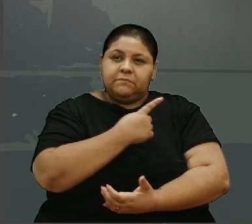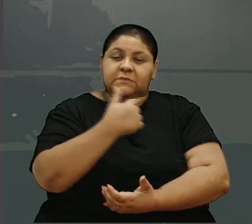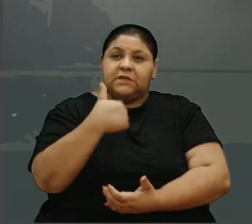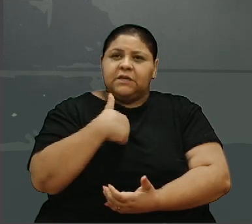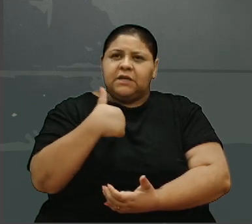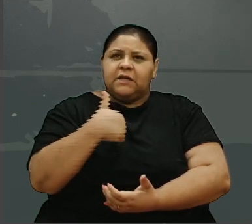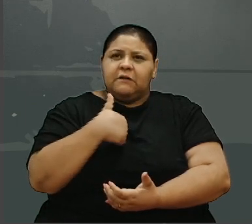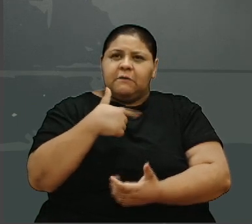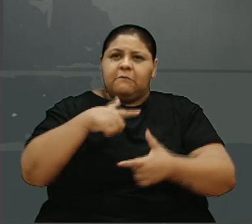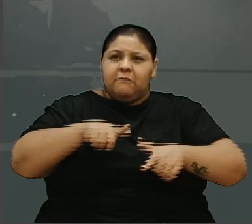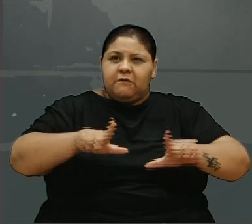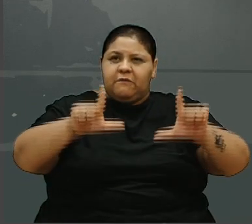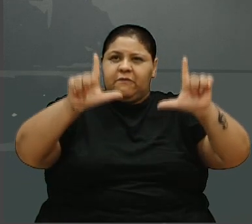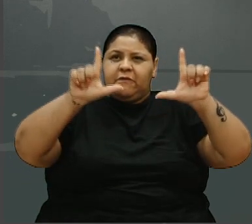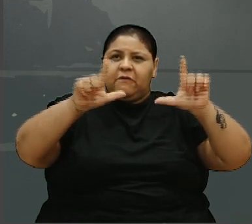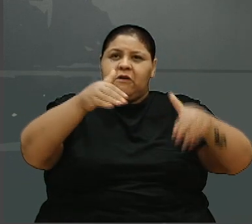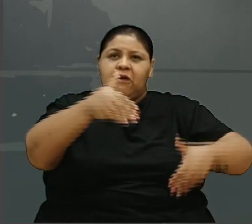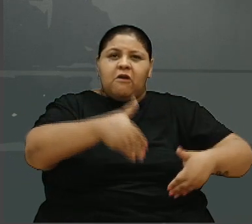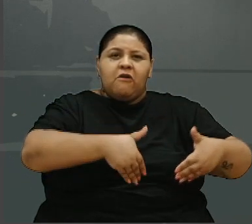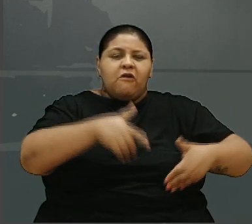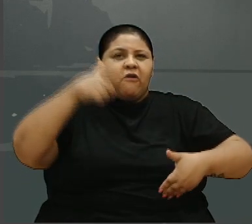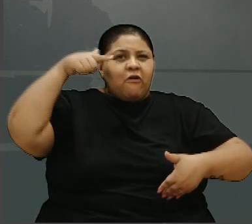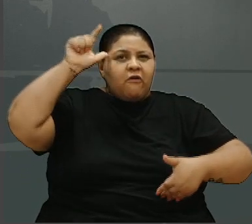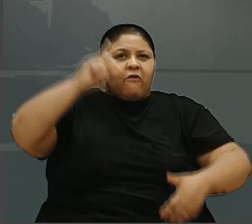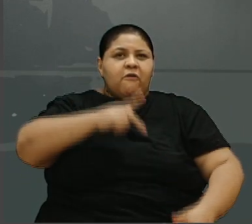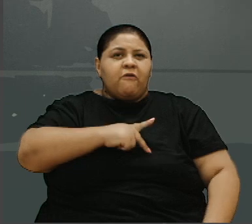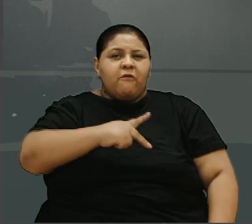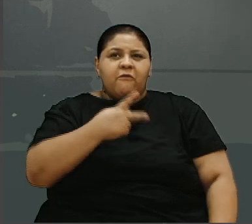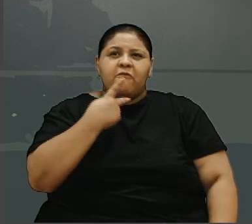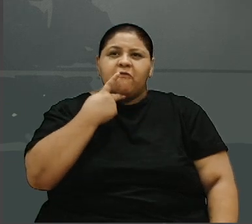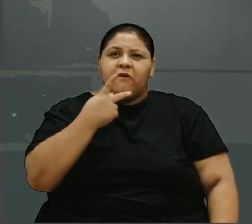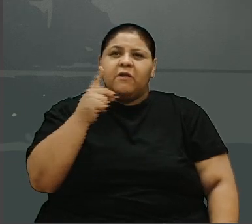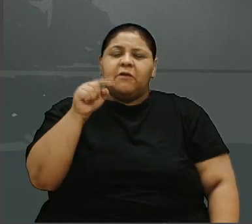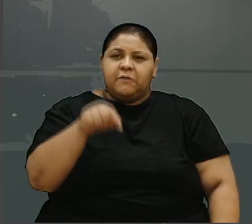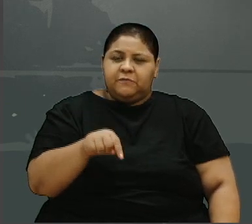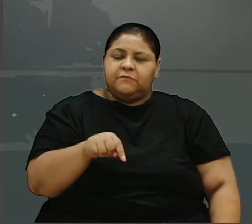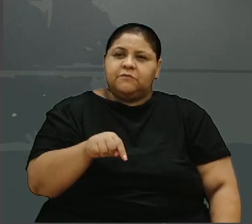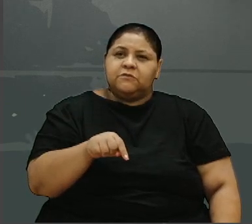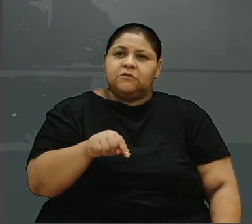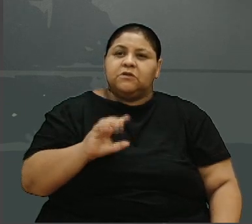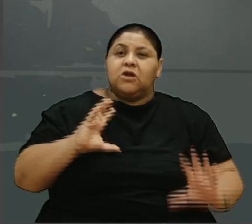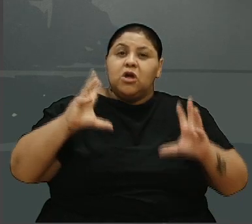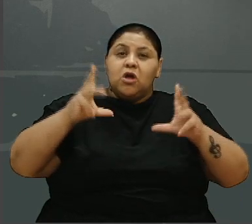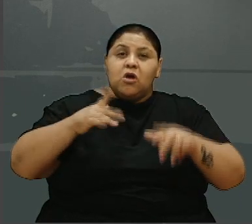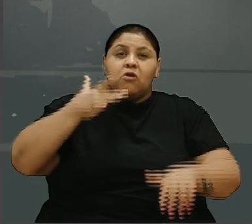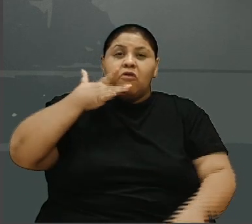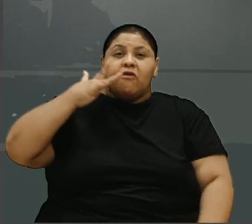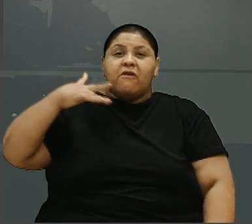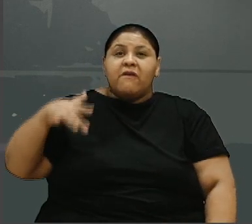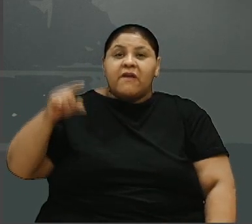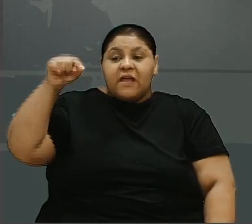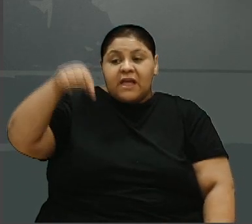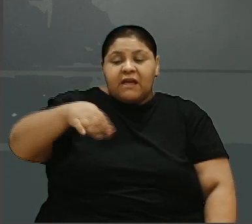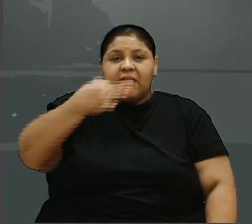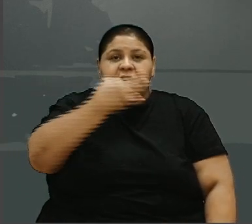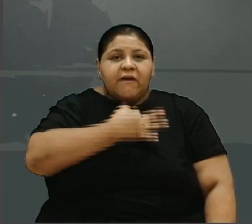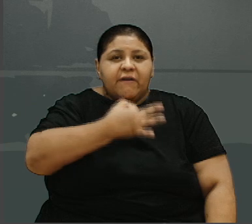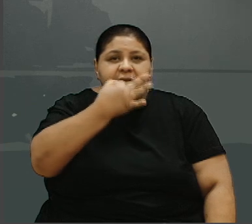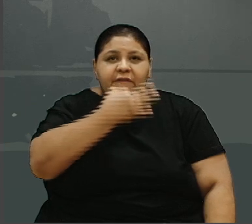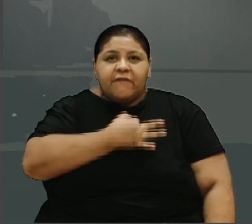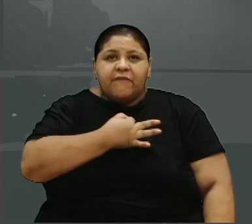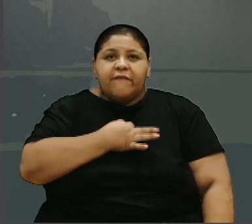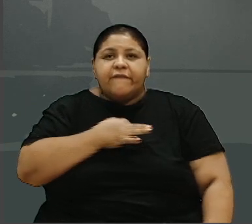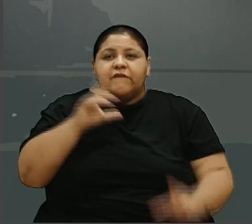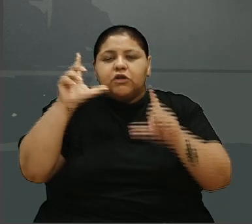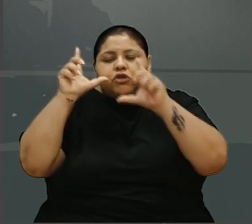trouxe essa tela aí, ó, sobre a fome, que ontem o presidente colocava aqui. Quantas crianças que aqui em Caxias do Sul dormem